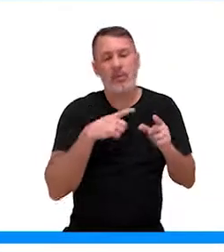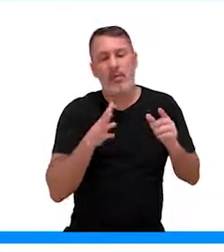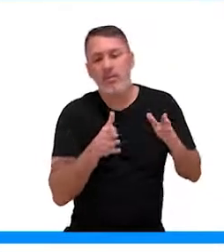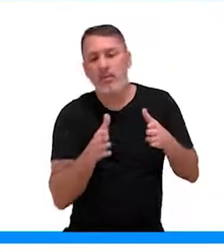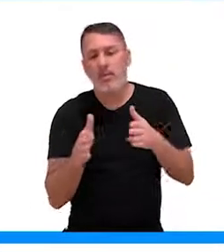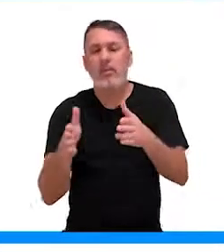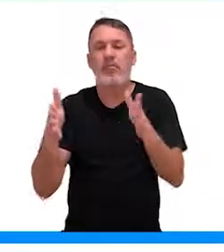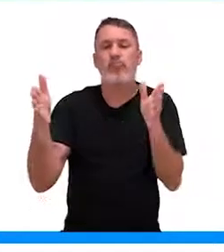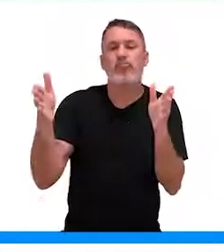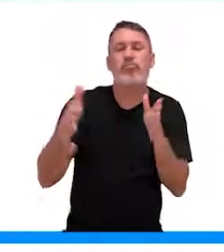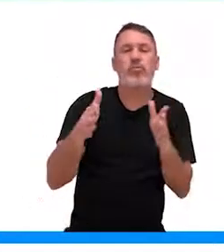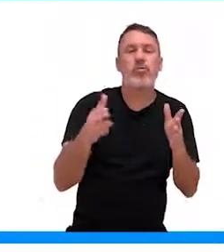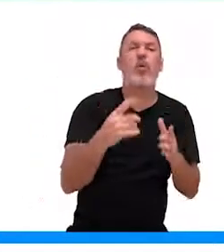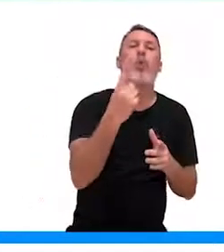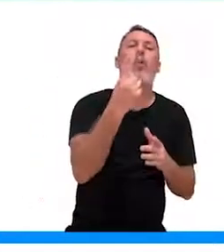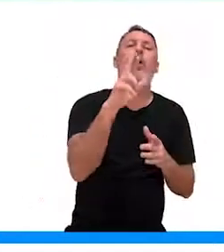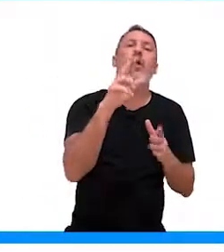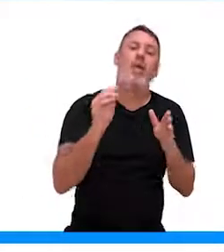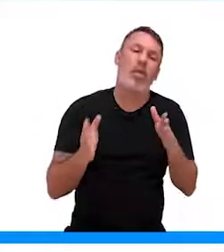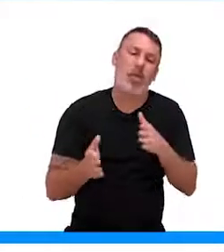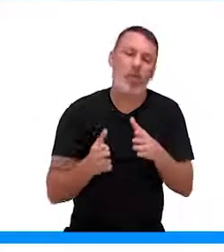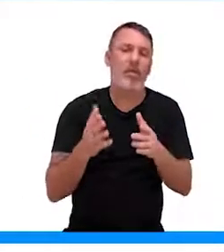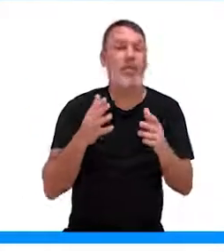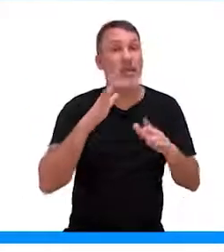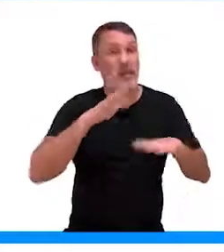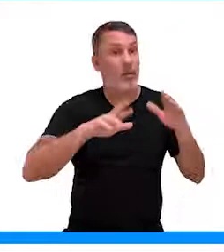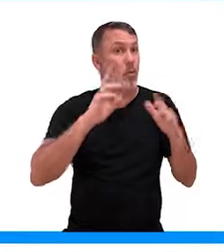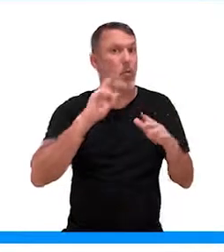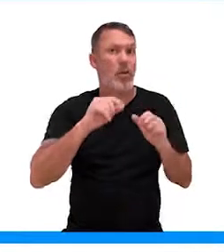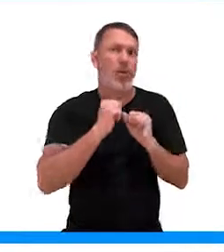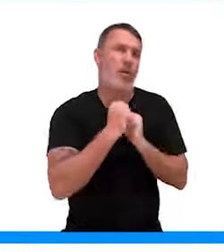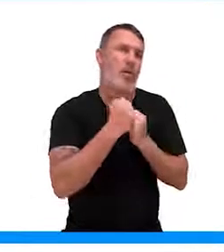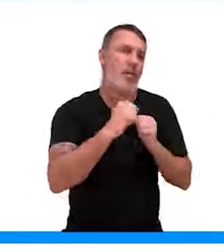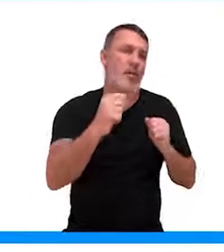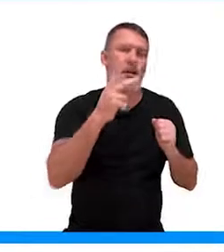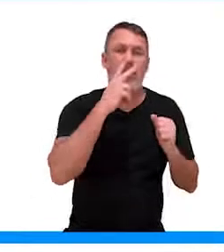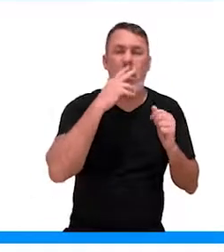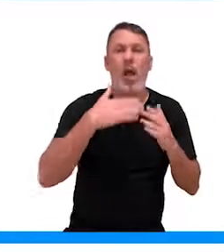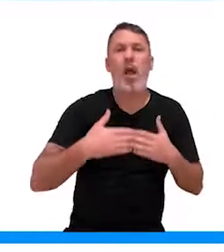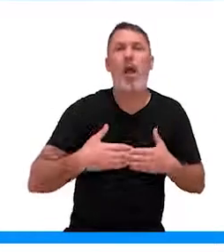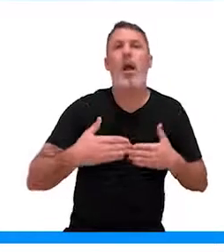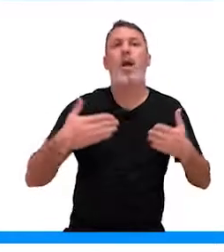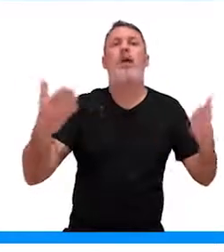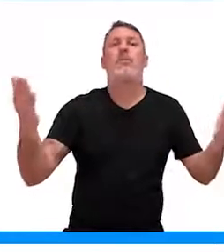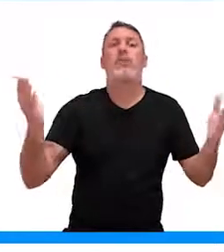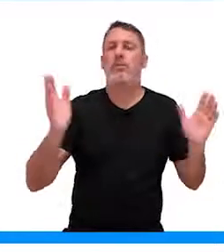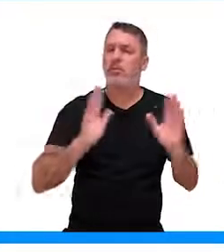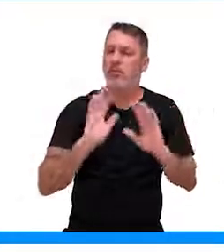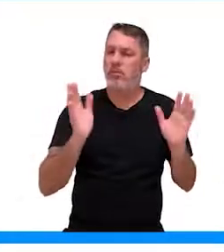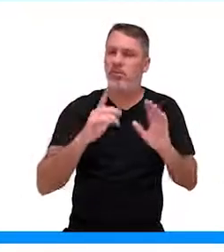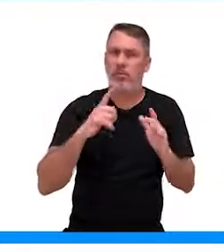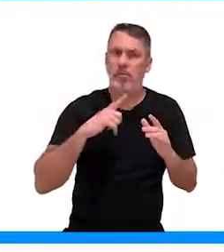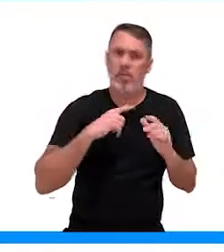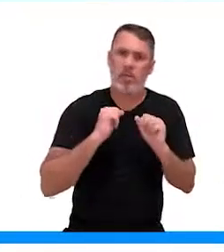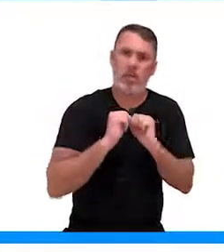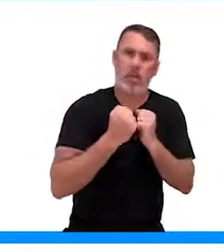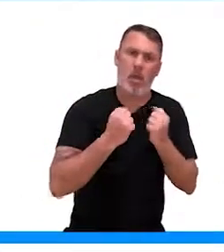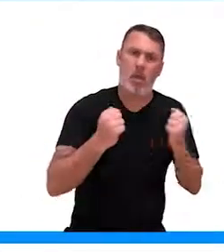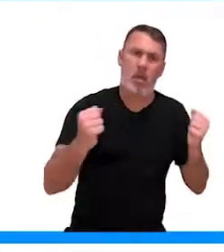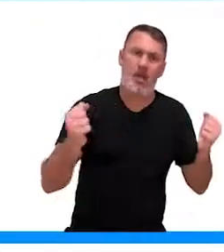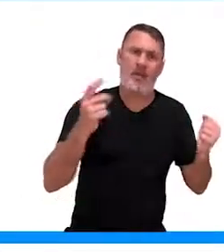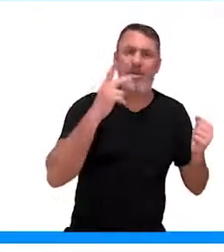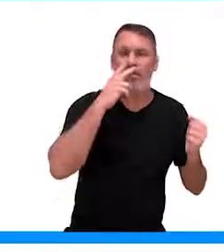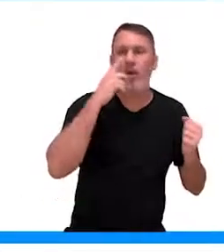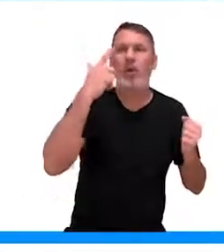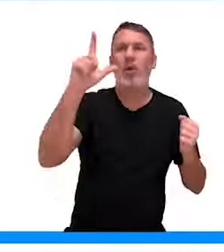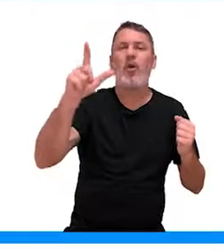apenas um único rio, bem? Não é de fato um contato tão aberto, né, de tamanha amplitude hídrica como o caso de